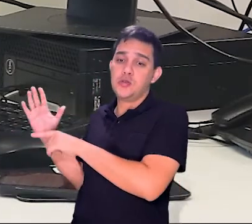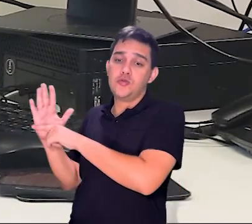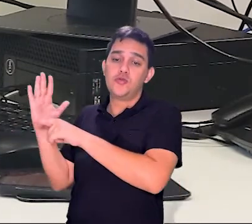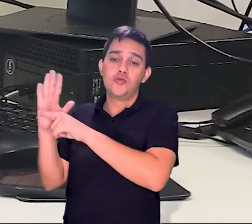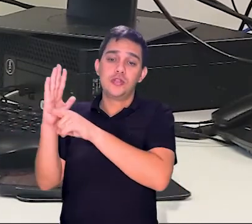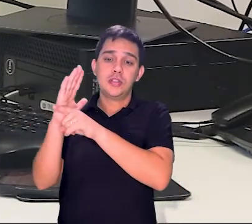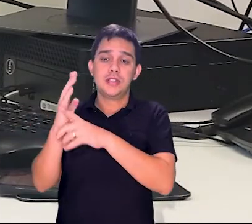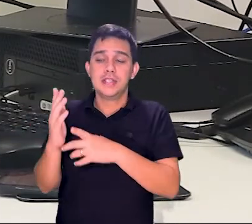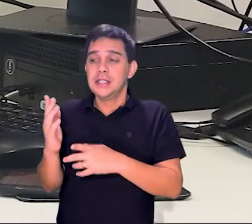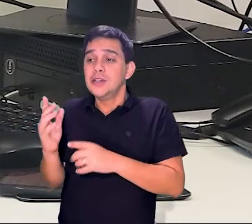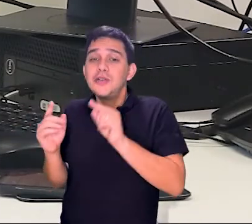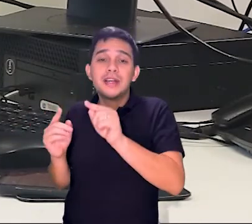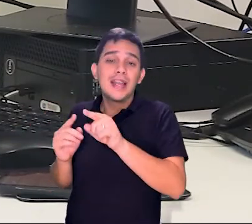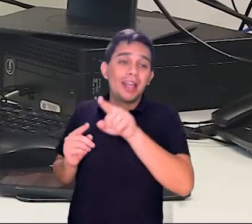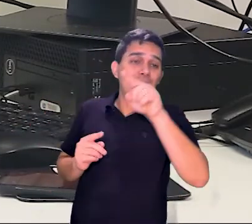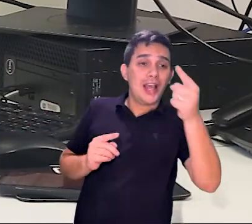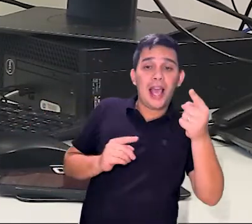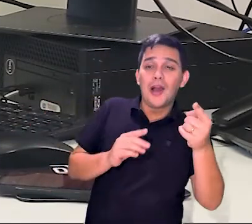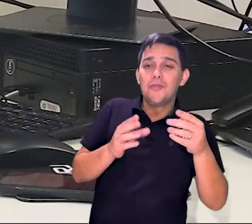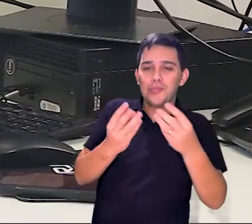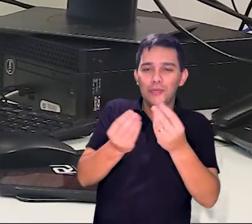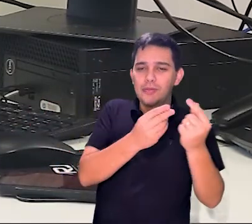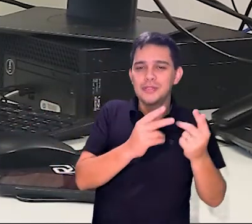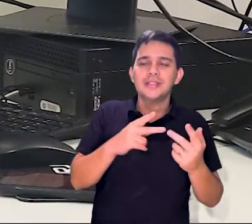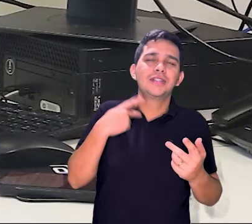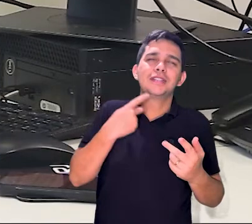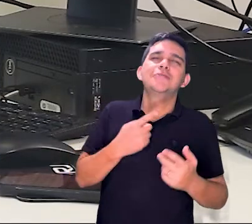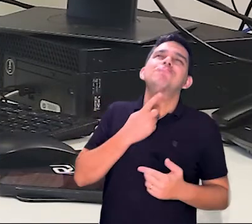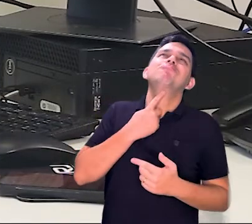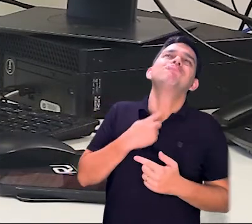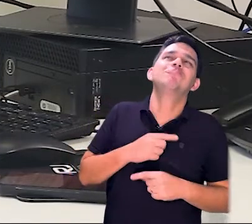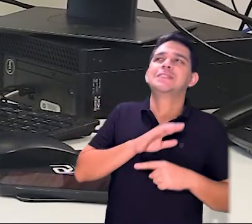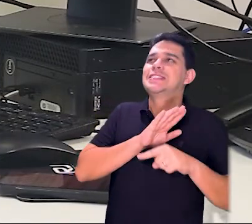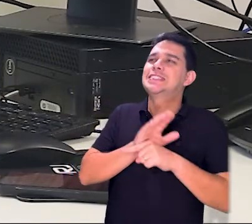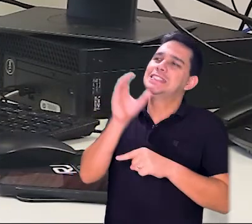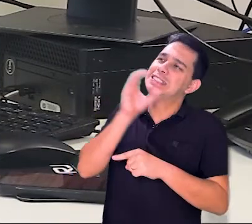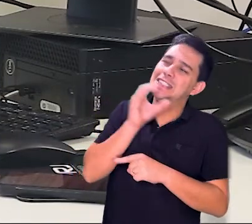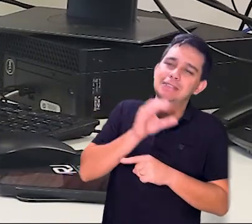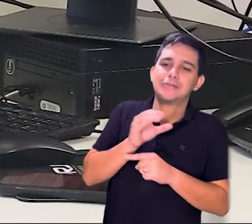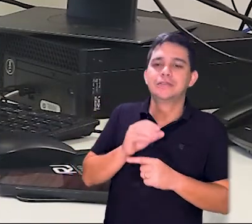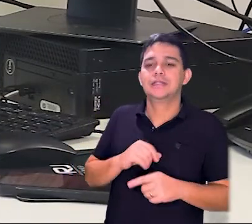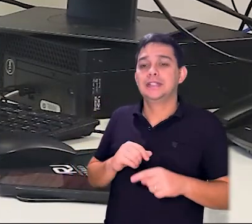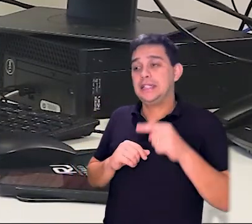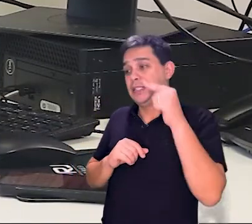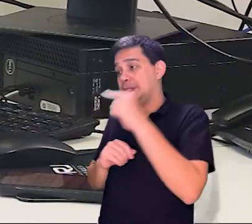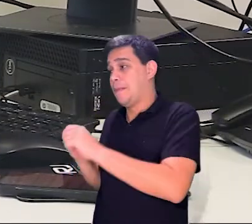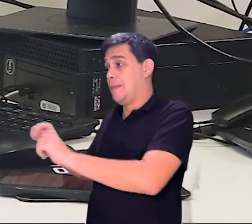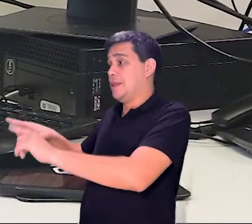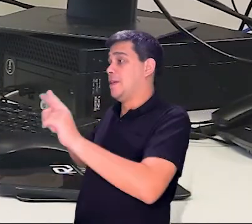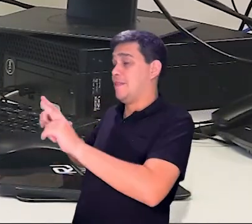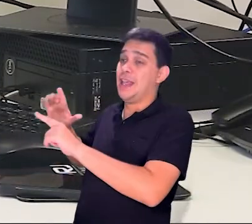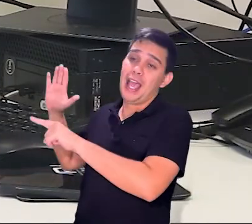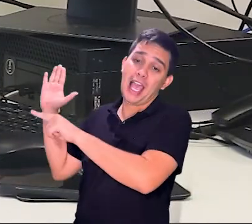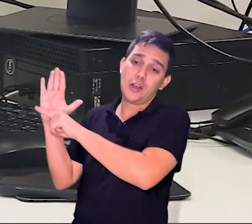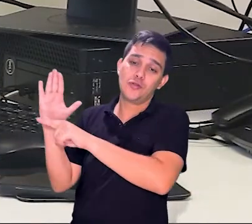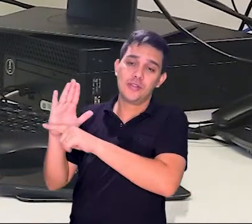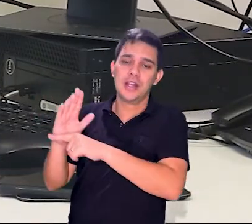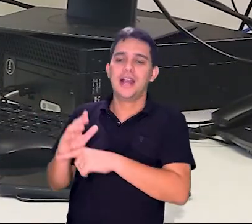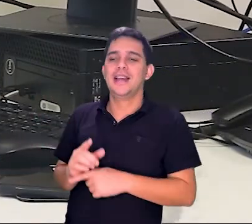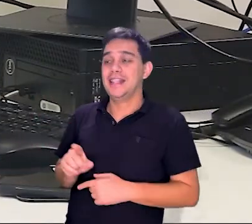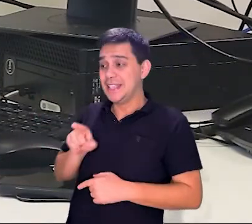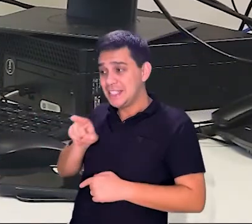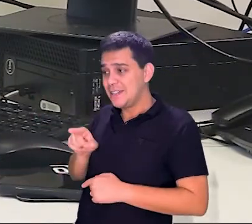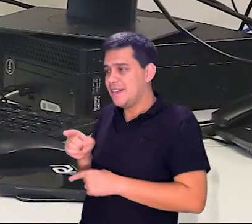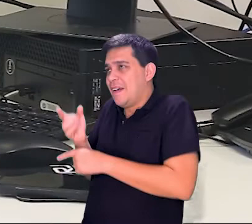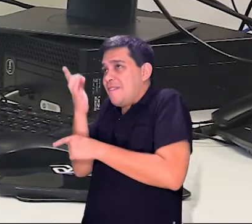do desejo que se tinha de otimizar o trabalho dos promotores de justiça, justamente por essa